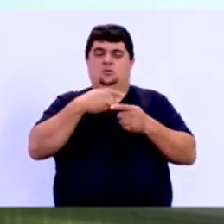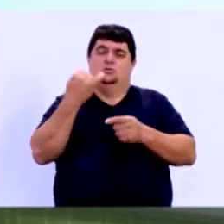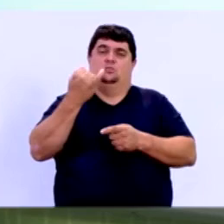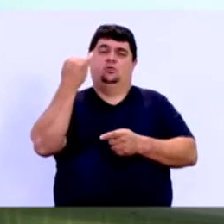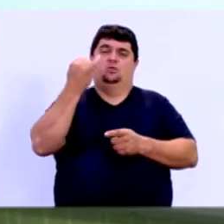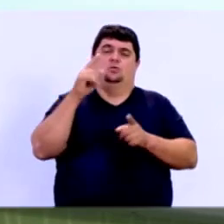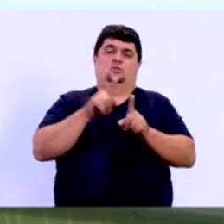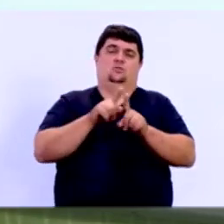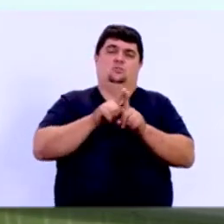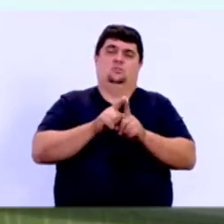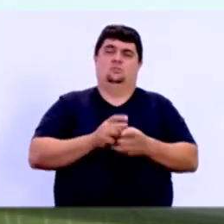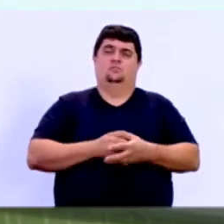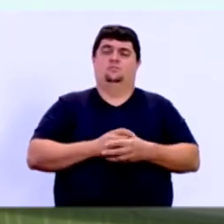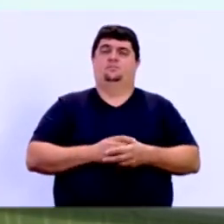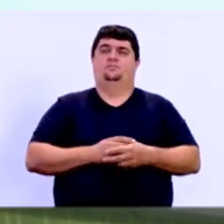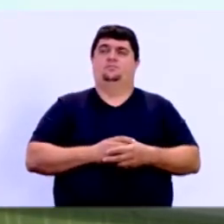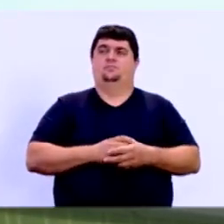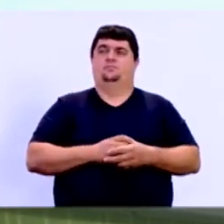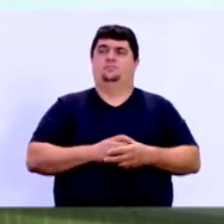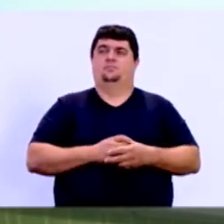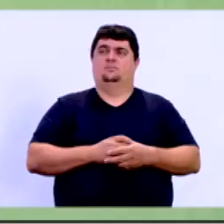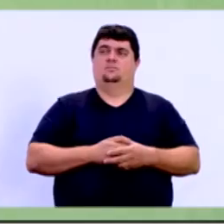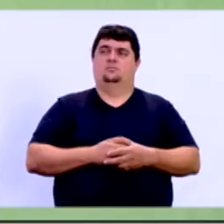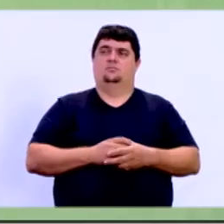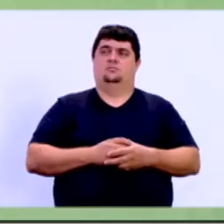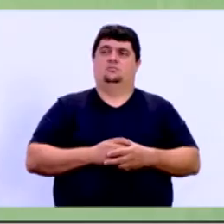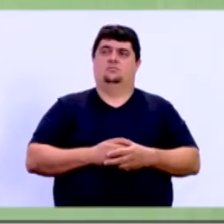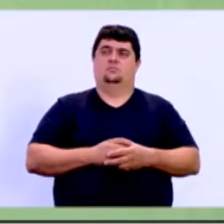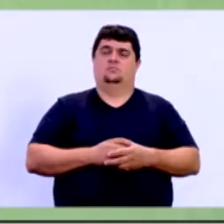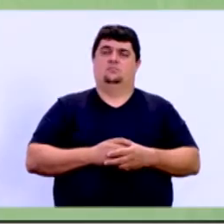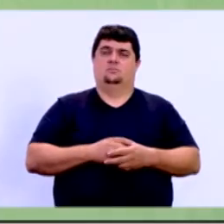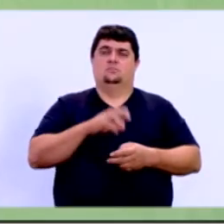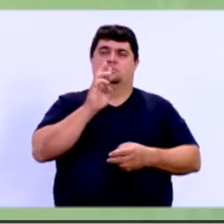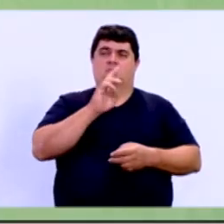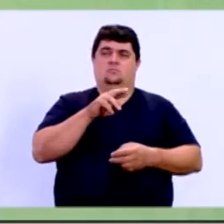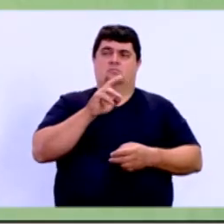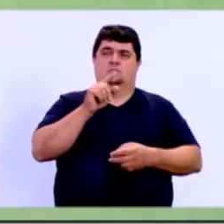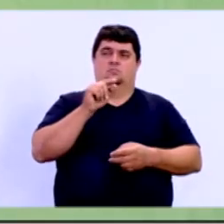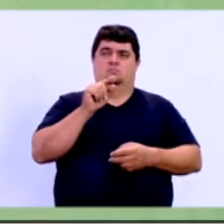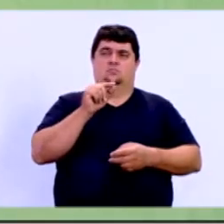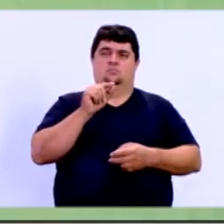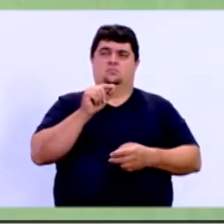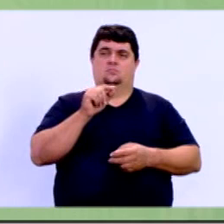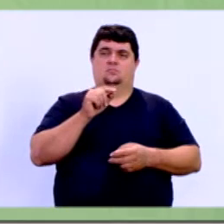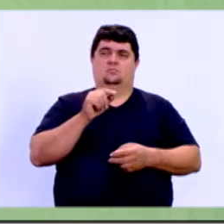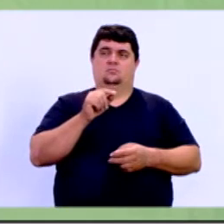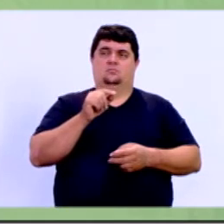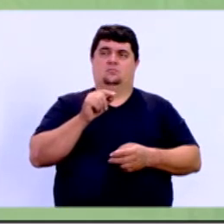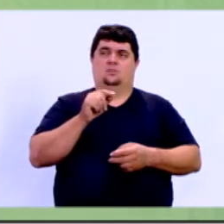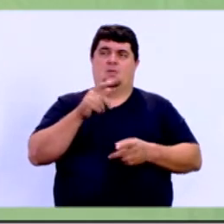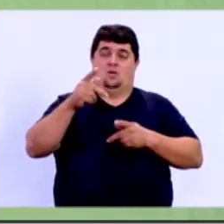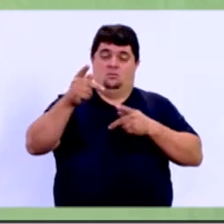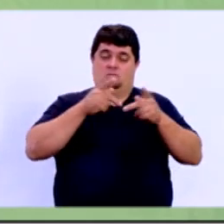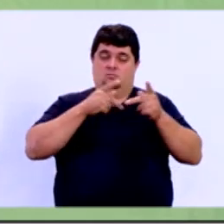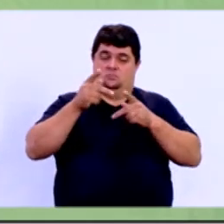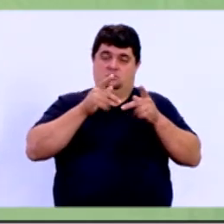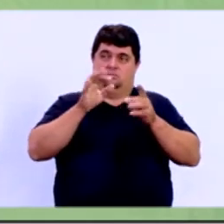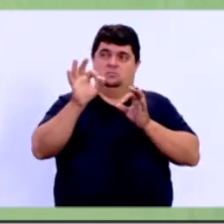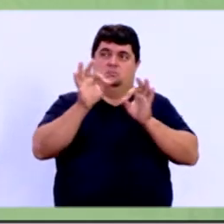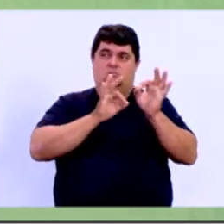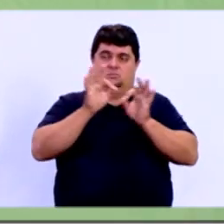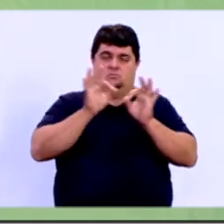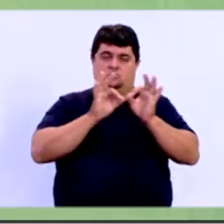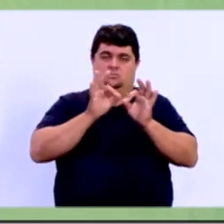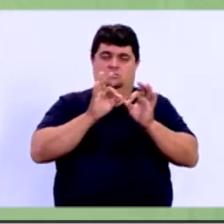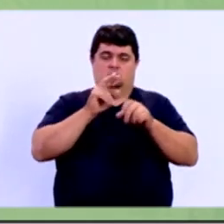é importante. Então, a nossa resposta para essa questão vai ser que planejar,